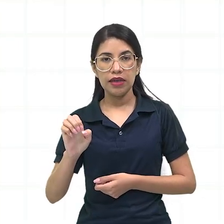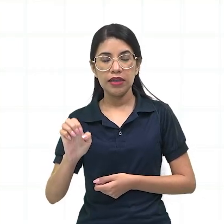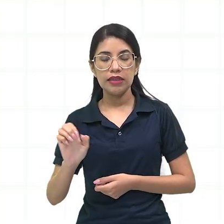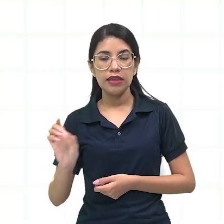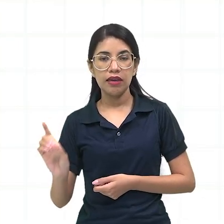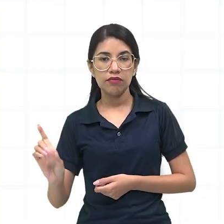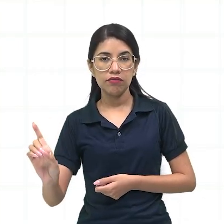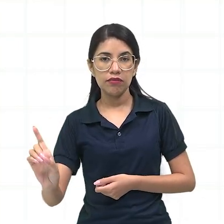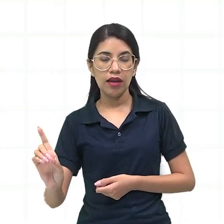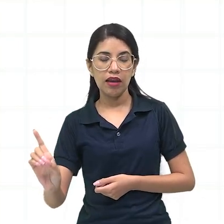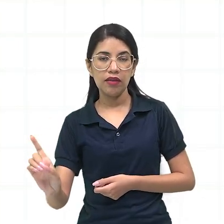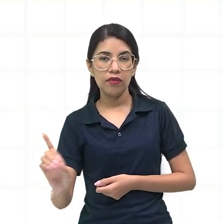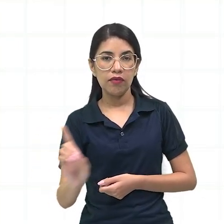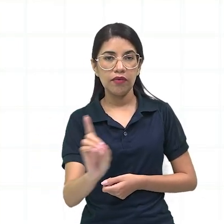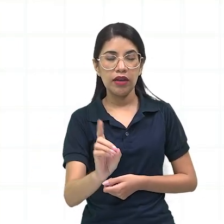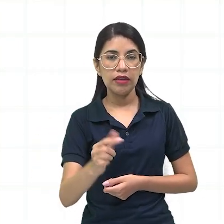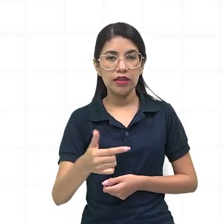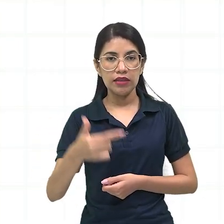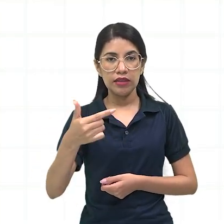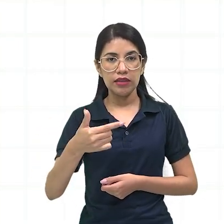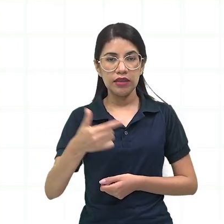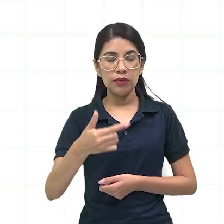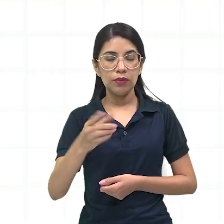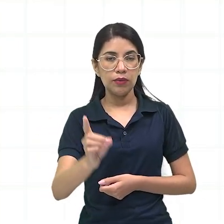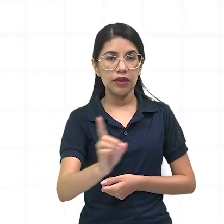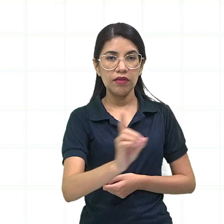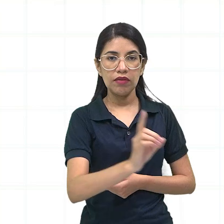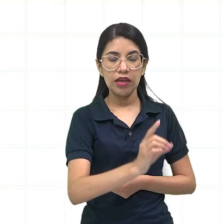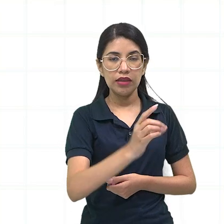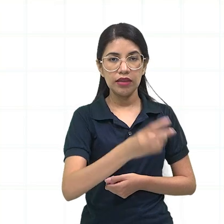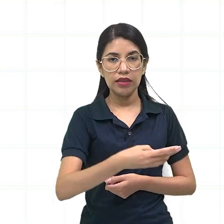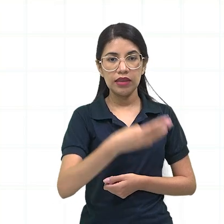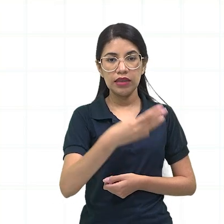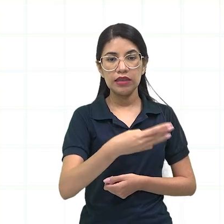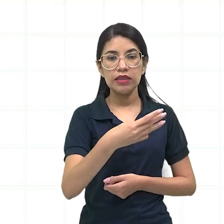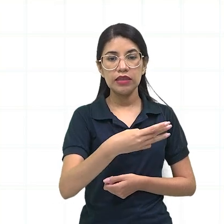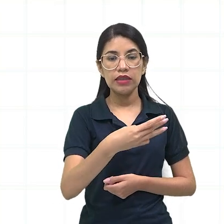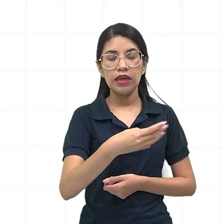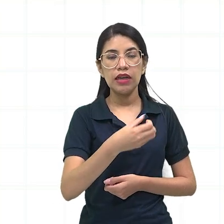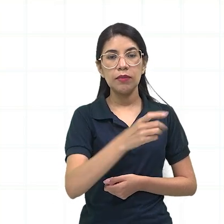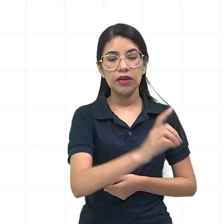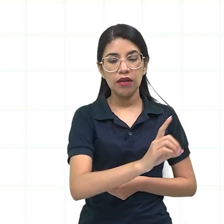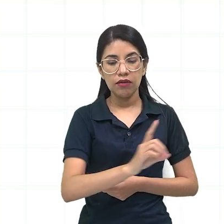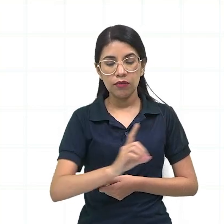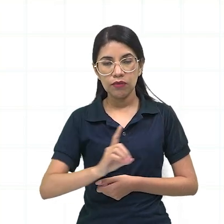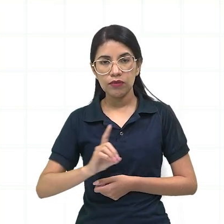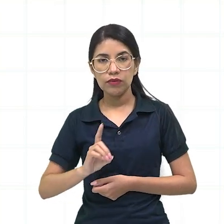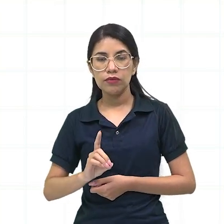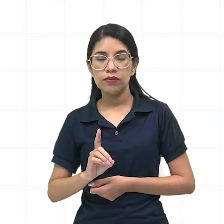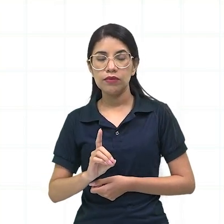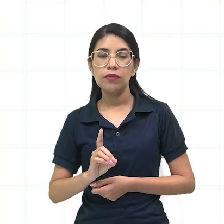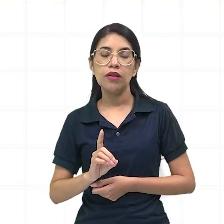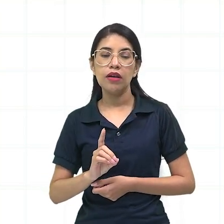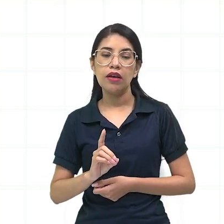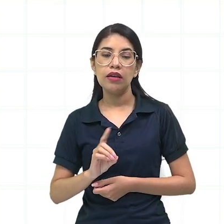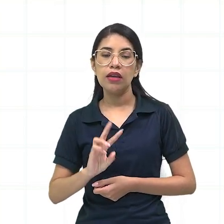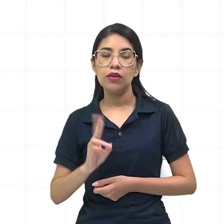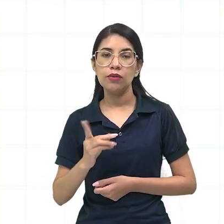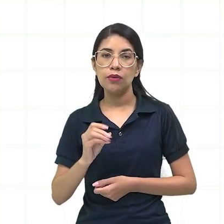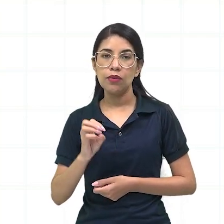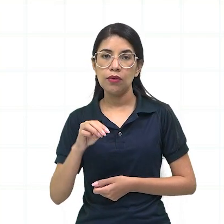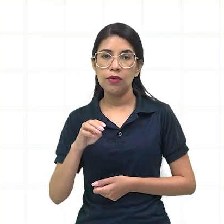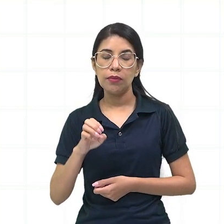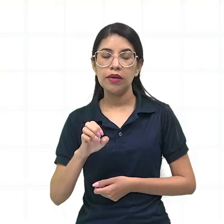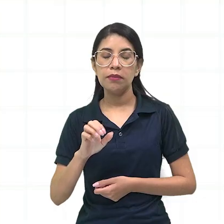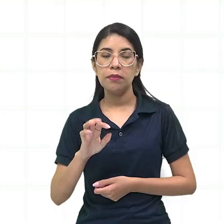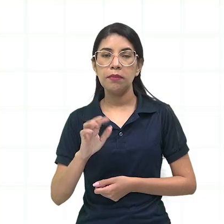de novo, passa pela segunda, passa pela terceira e tem que terminar aqui no home plate